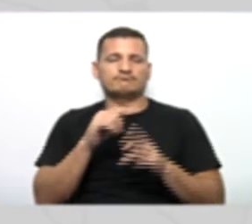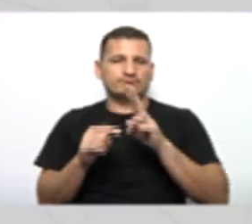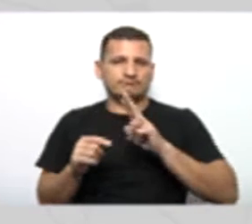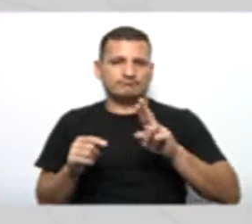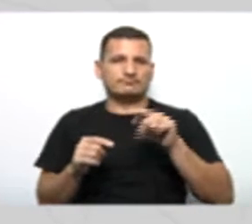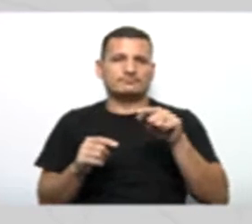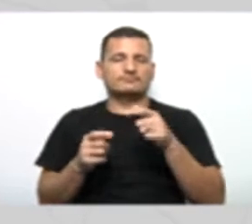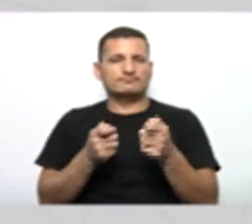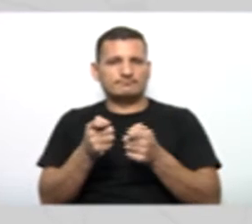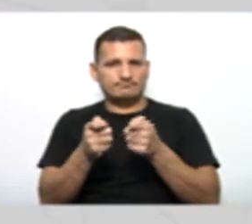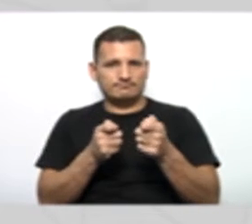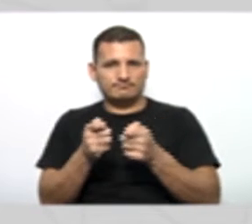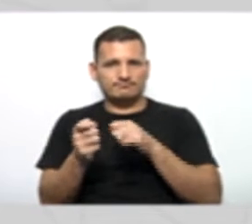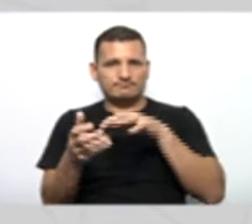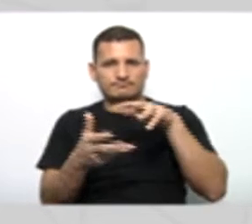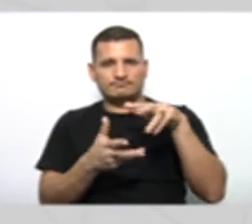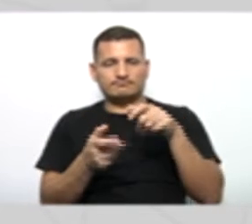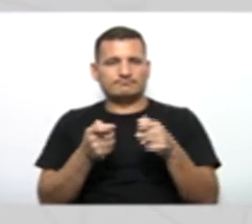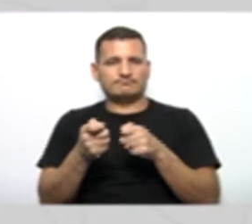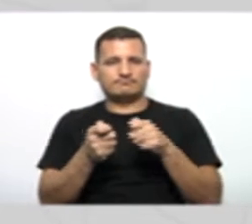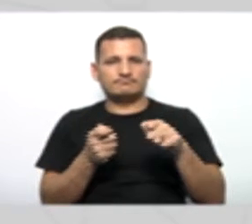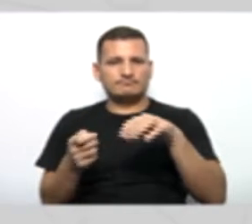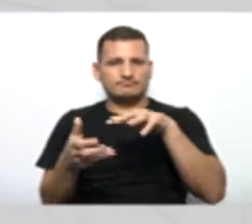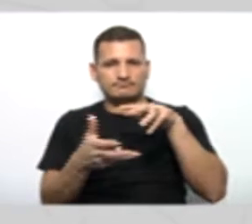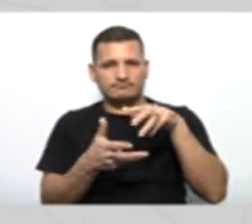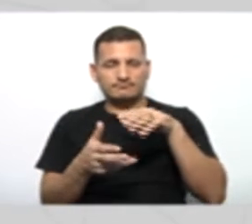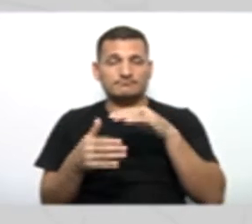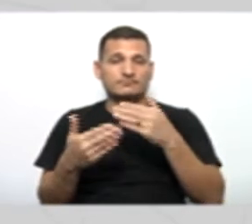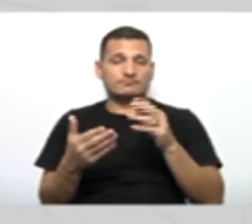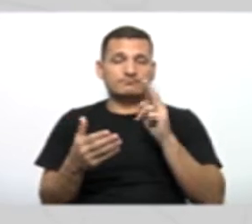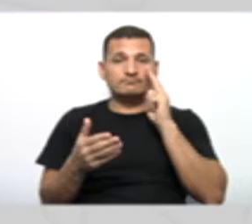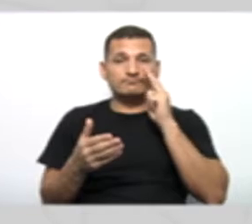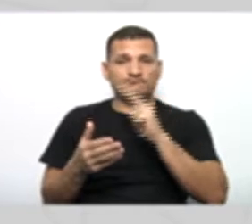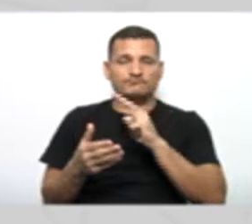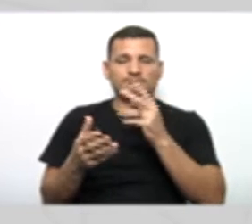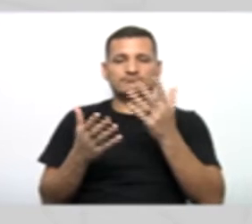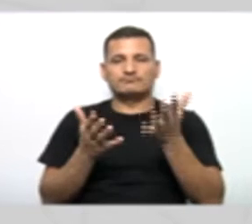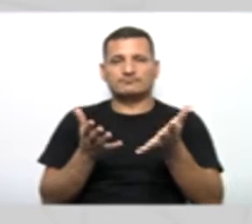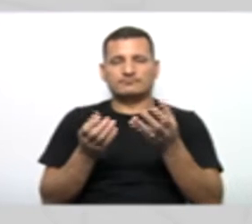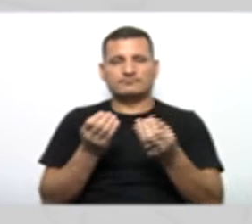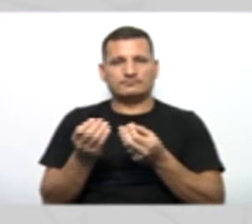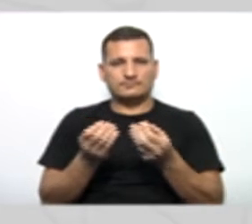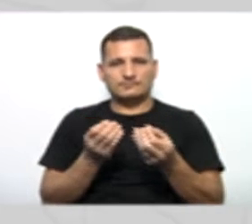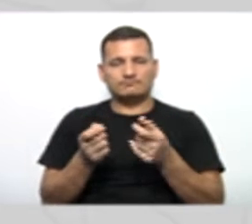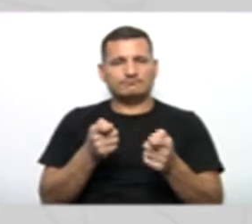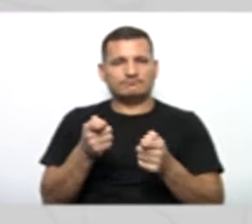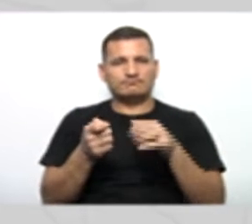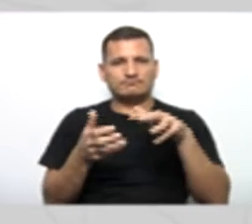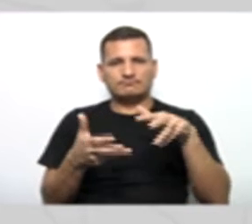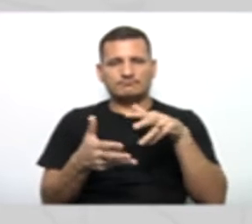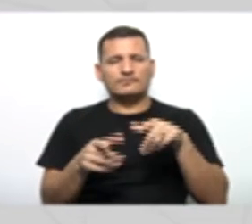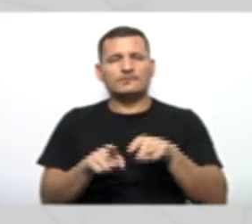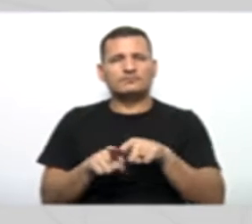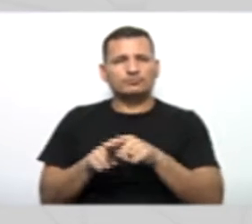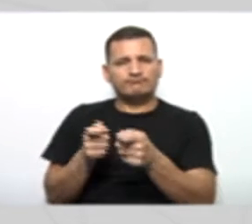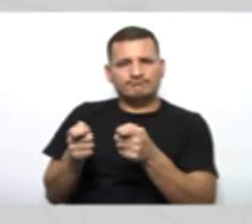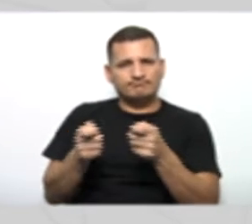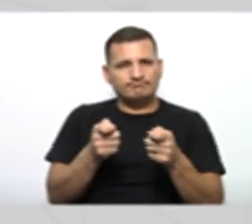Nós já vimos agora há pouco como é que funciona a sustentabilidade e o controle dos resíduos gerados. Ou